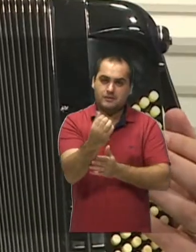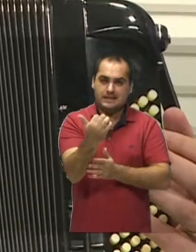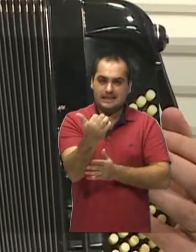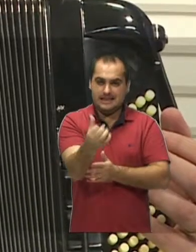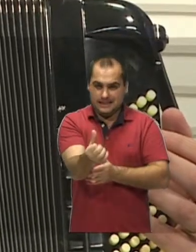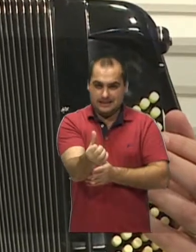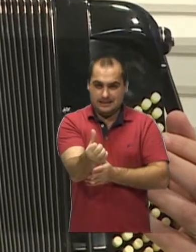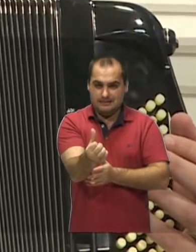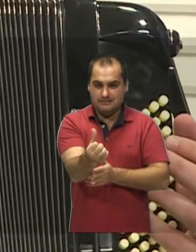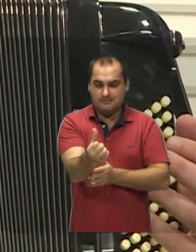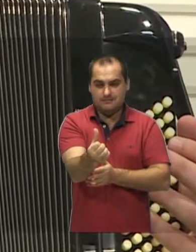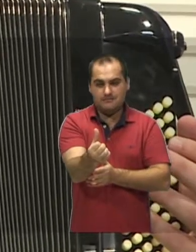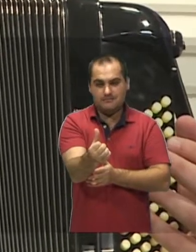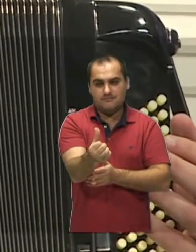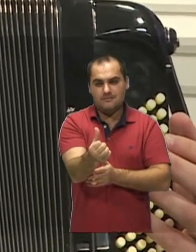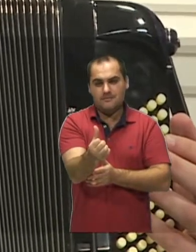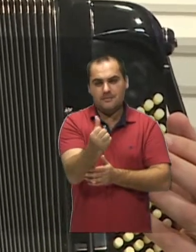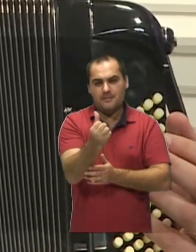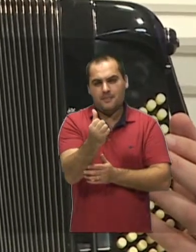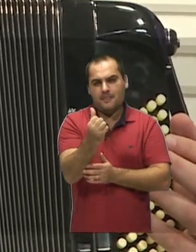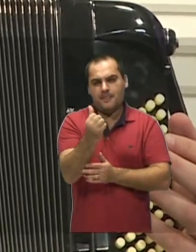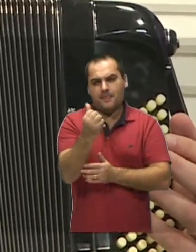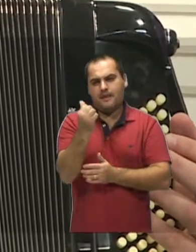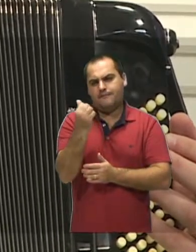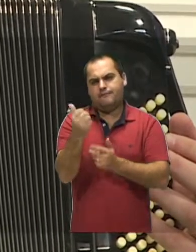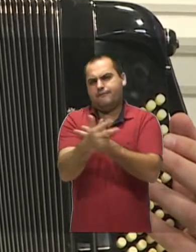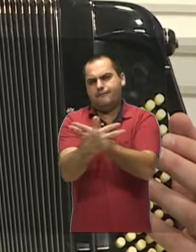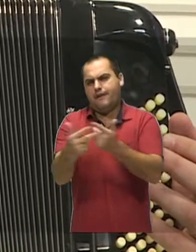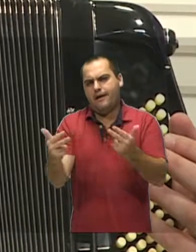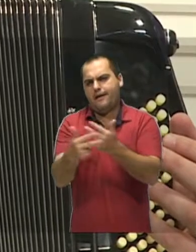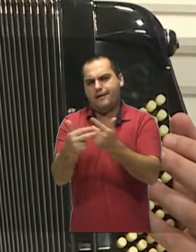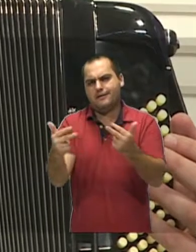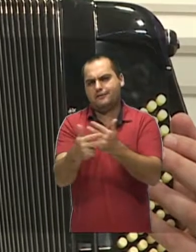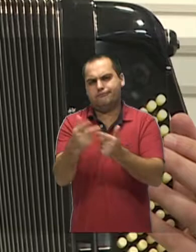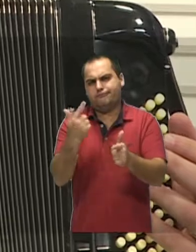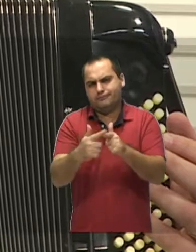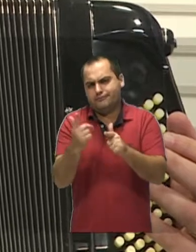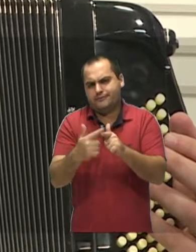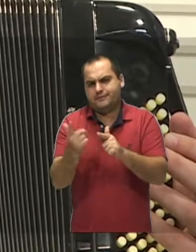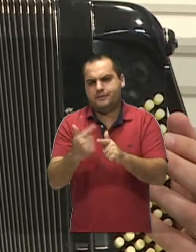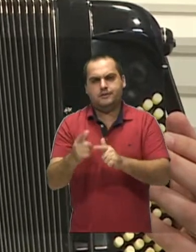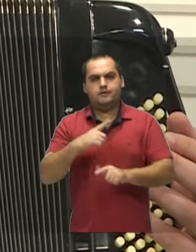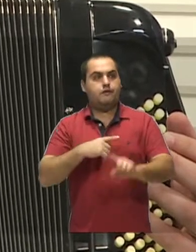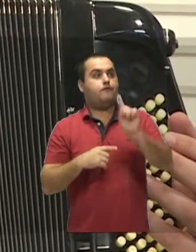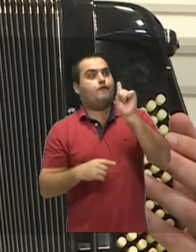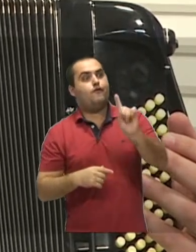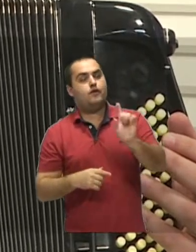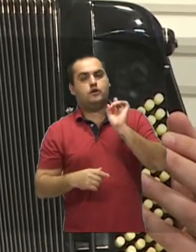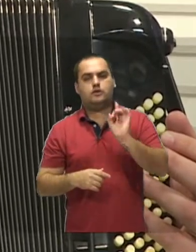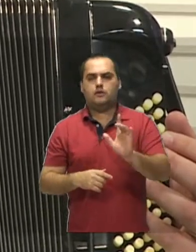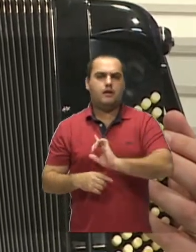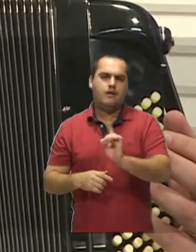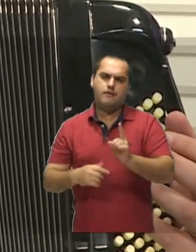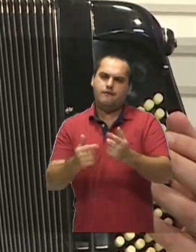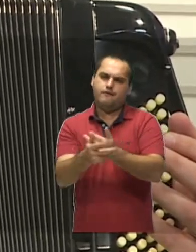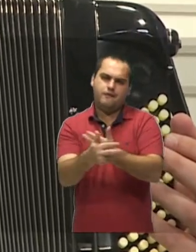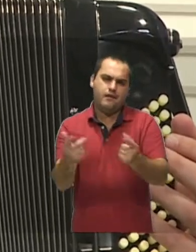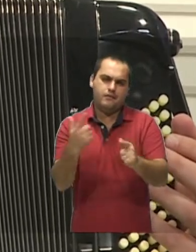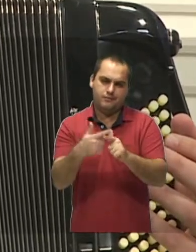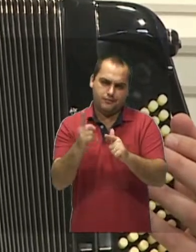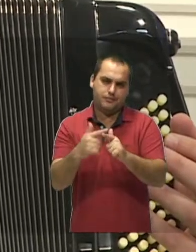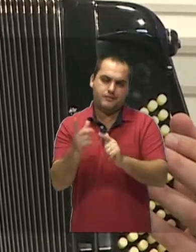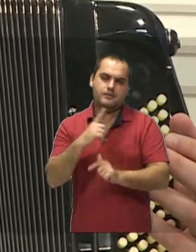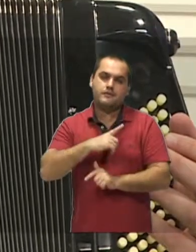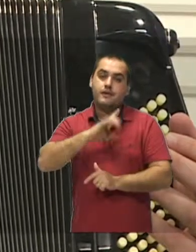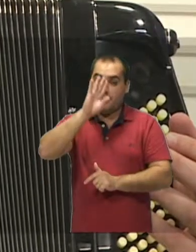2016, devido a muitos motivos, eu não vou dizer que isso foi um ou dois motivos, há muitos motivos,